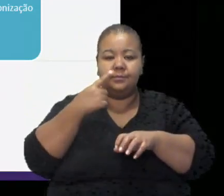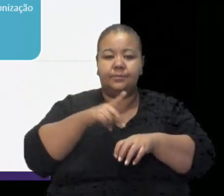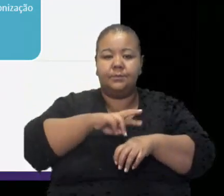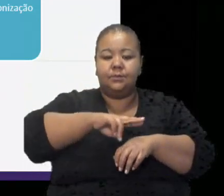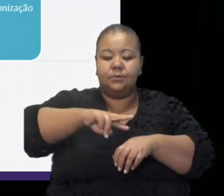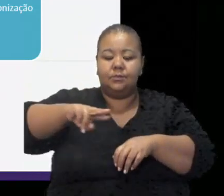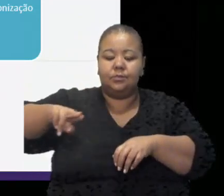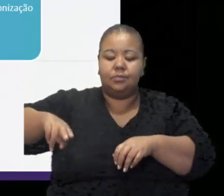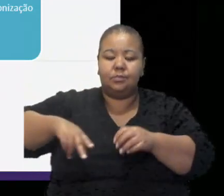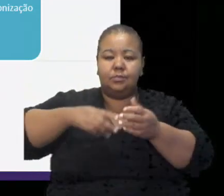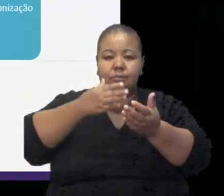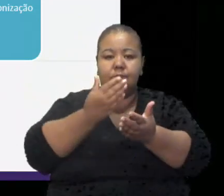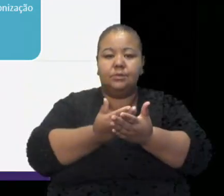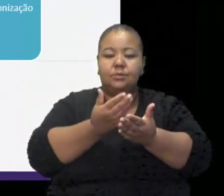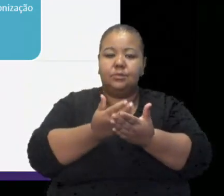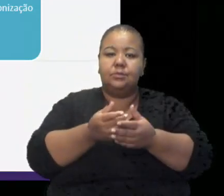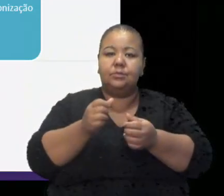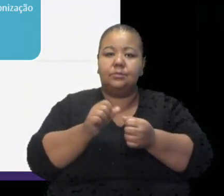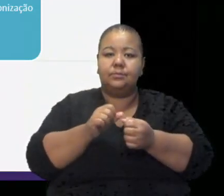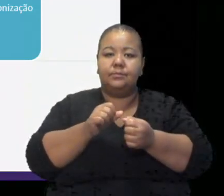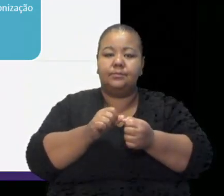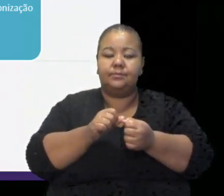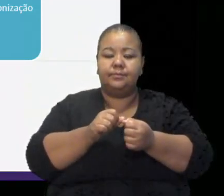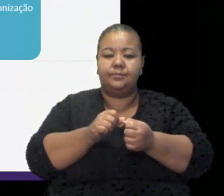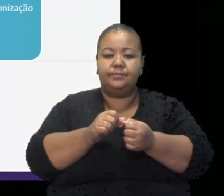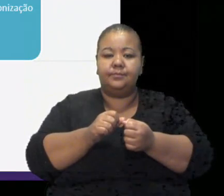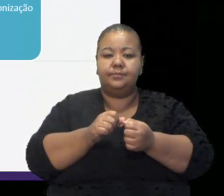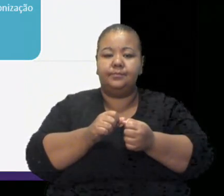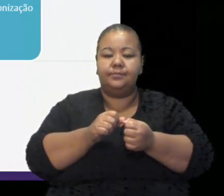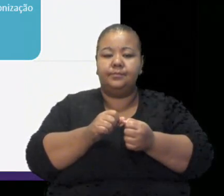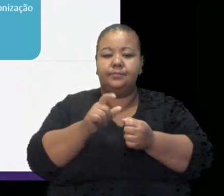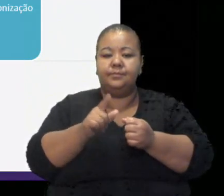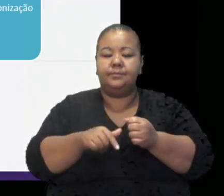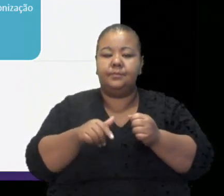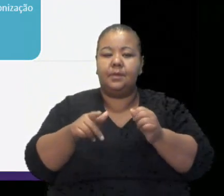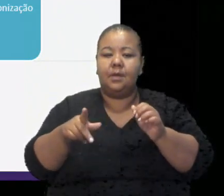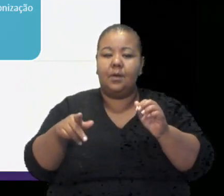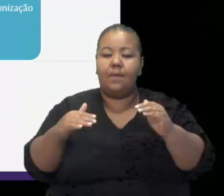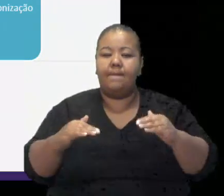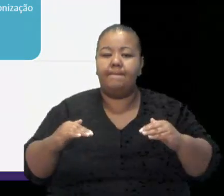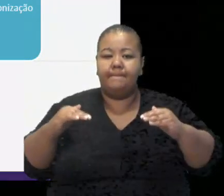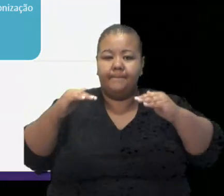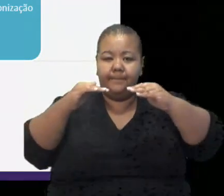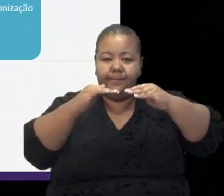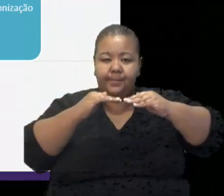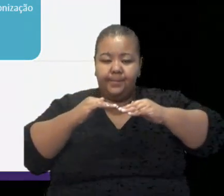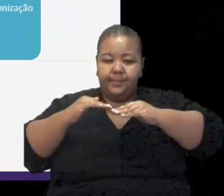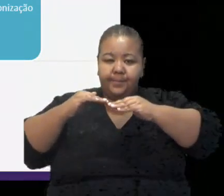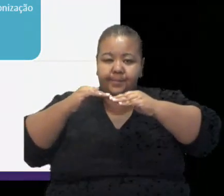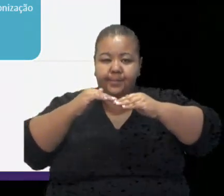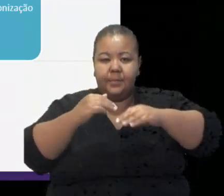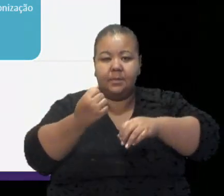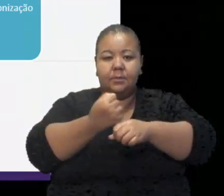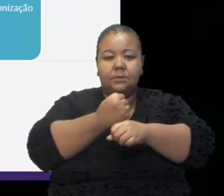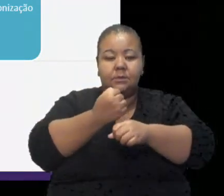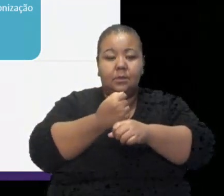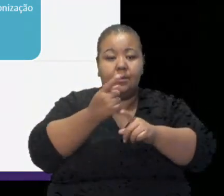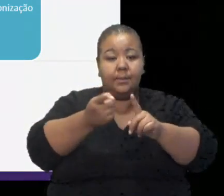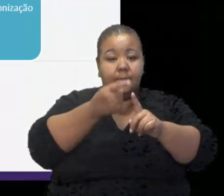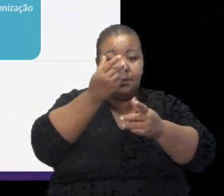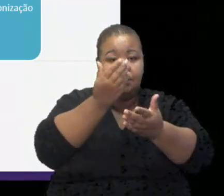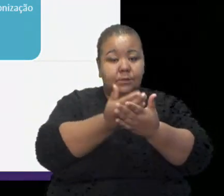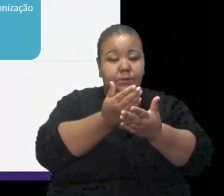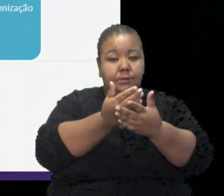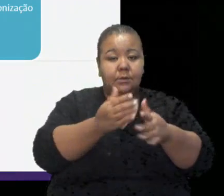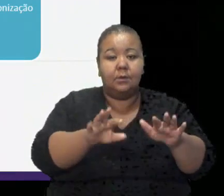vários estudos para realizar. Para eu padronizar, né, a produção, eu preciso primeiro estudar o